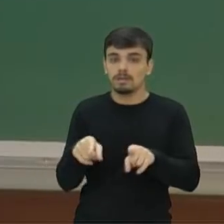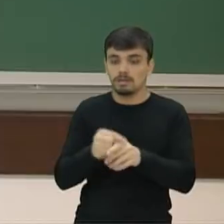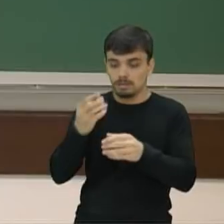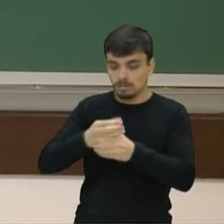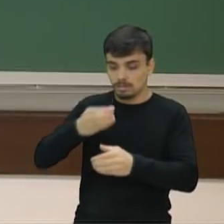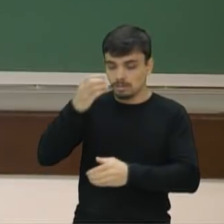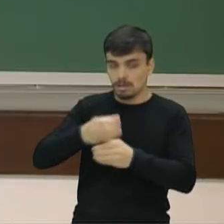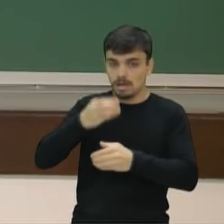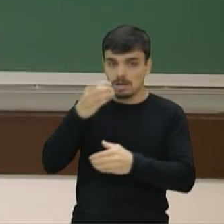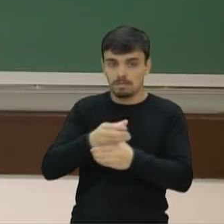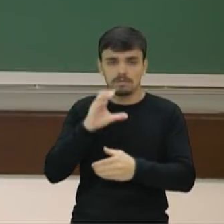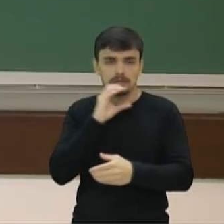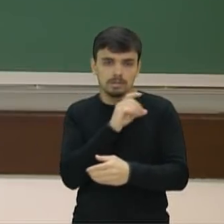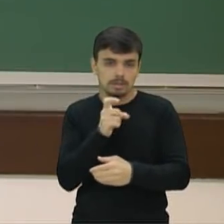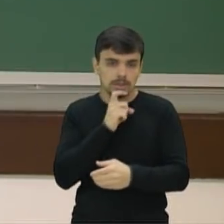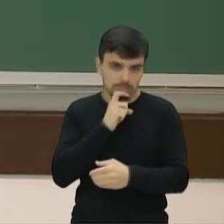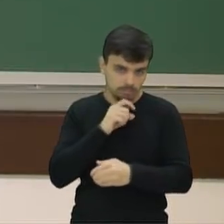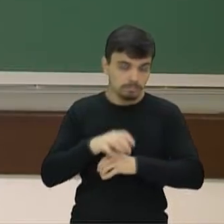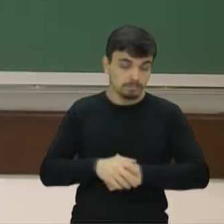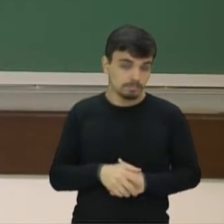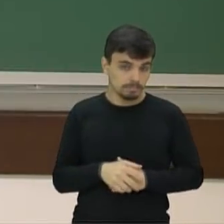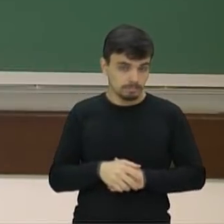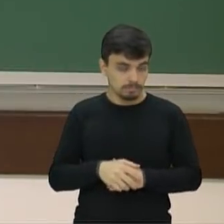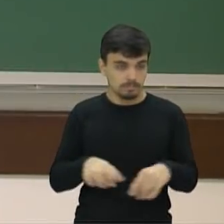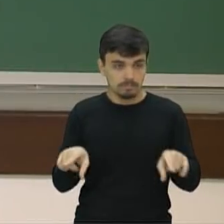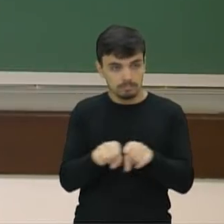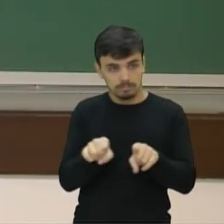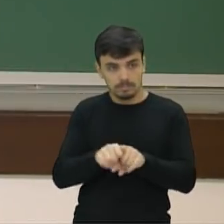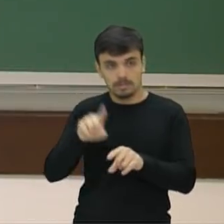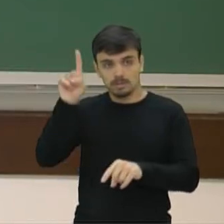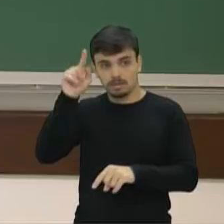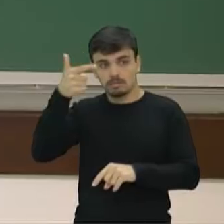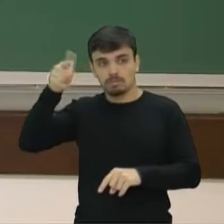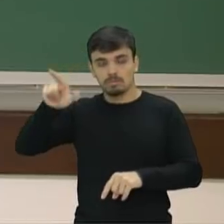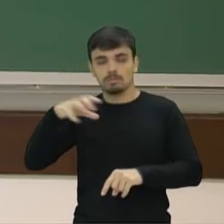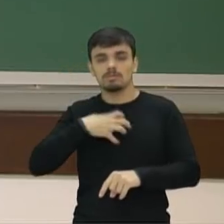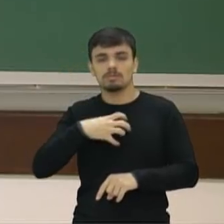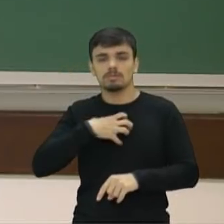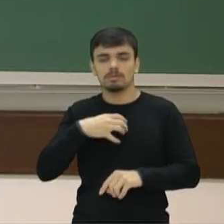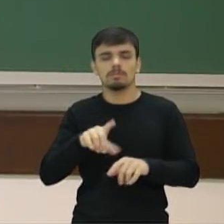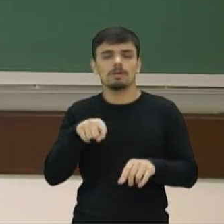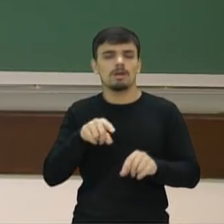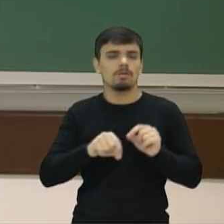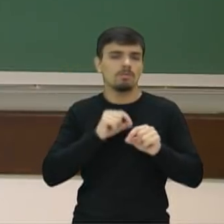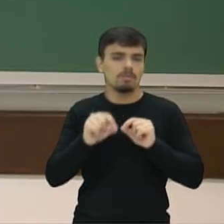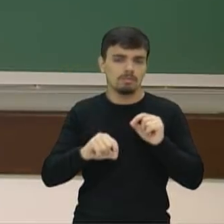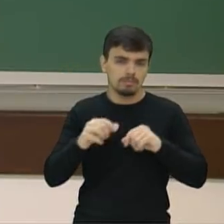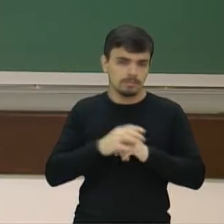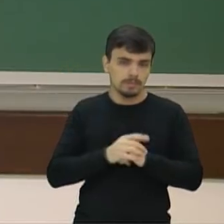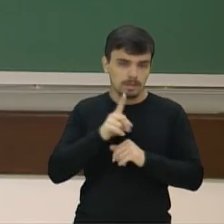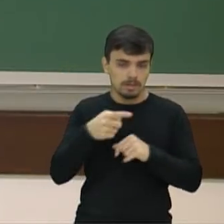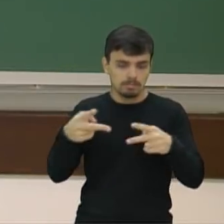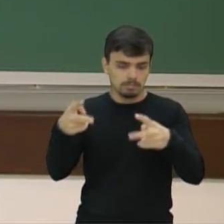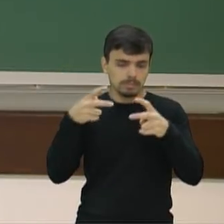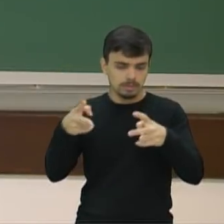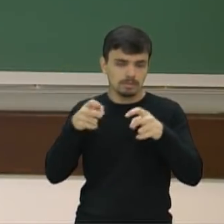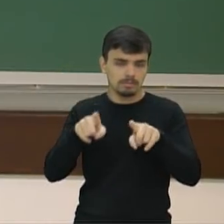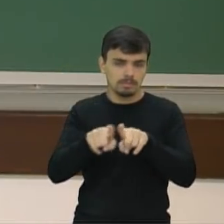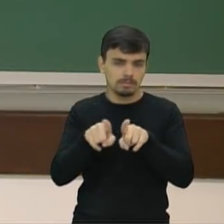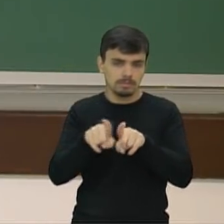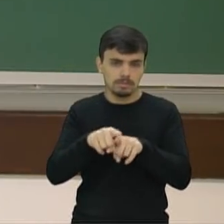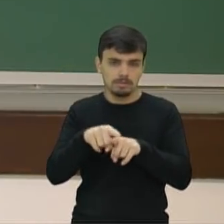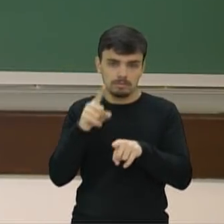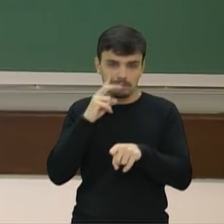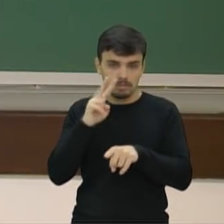térmica. E aqui nós temos também um outro tipo de obsolescência, que é a obsolescência perceptível. É aquela que